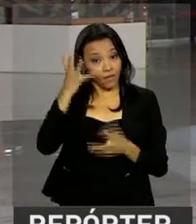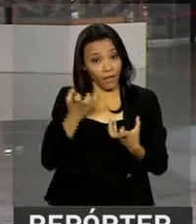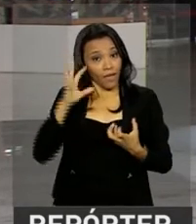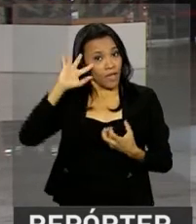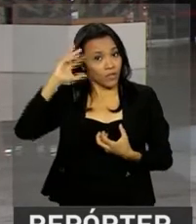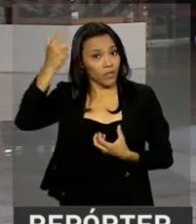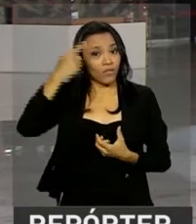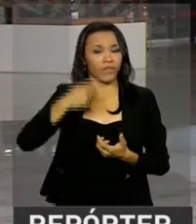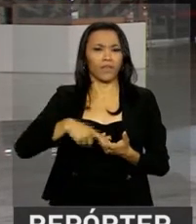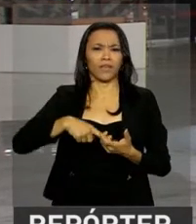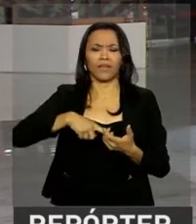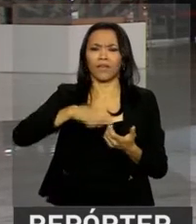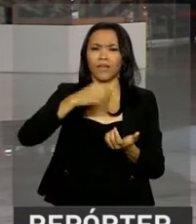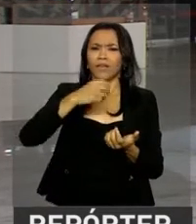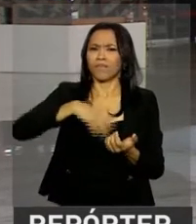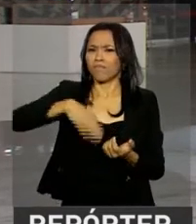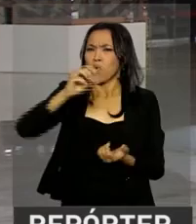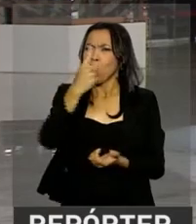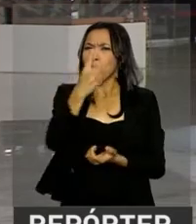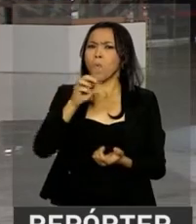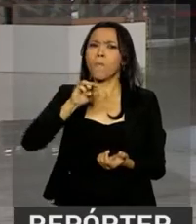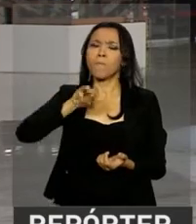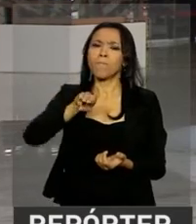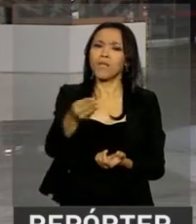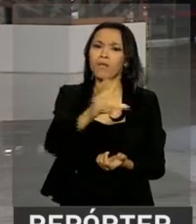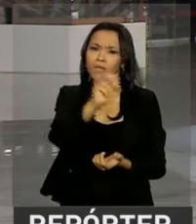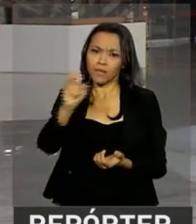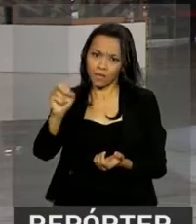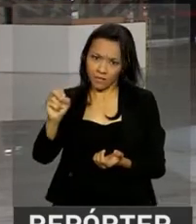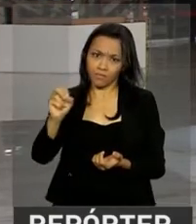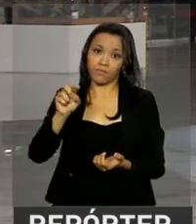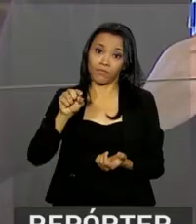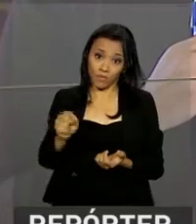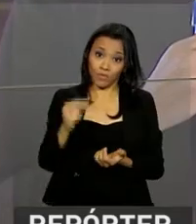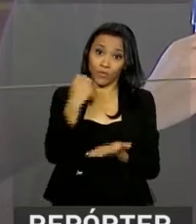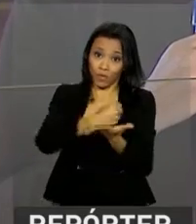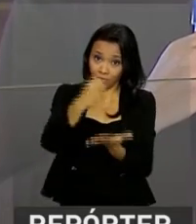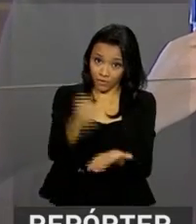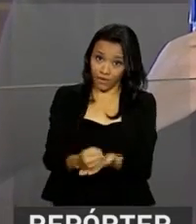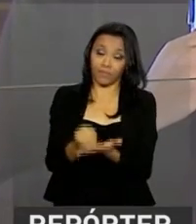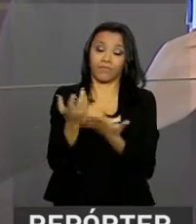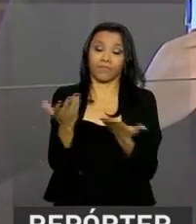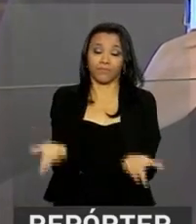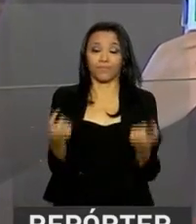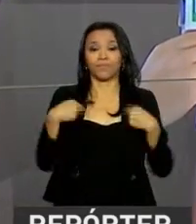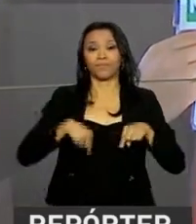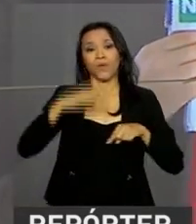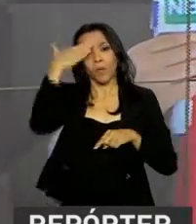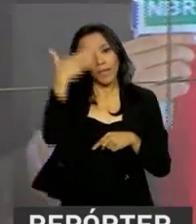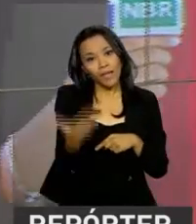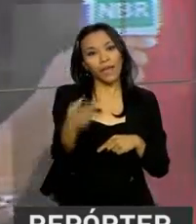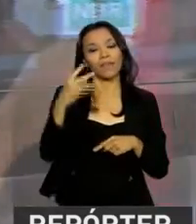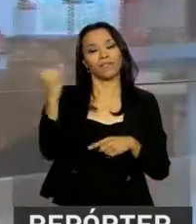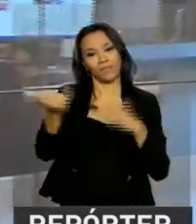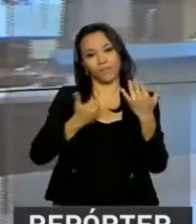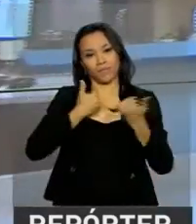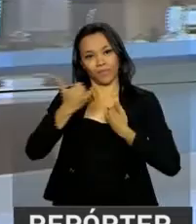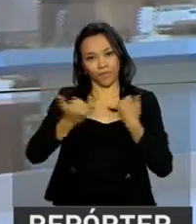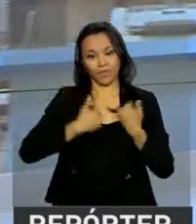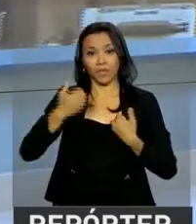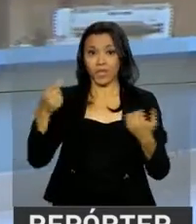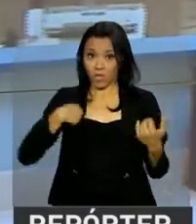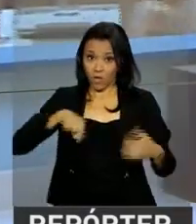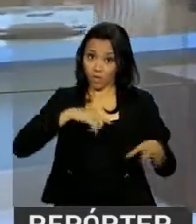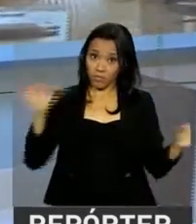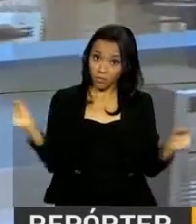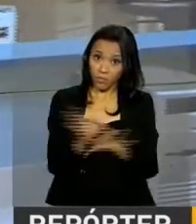meio de contratos com instituições de ensino renata obrigada gabriela pelas suas informações e nós ficamos por aqui podemos